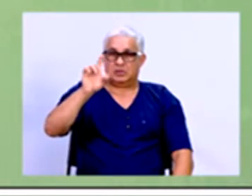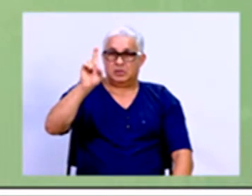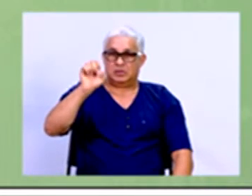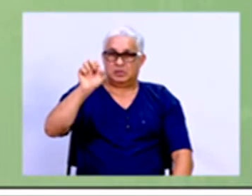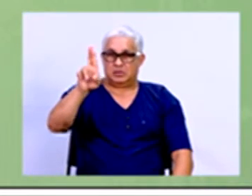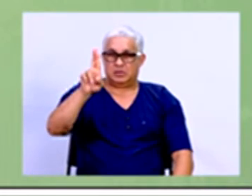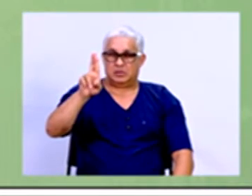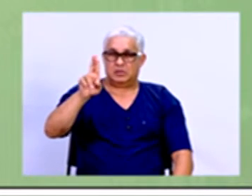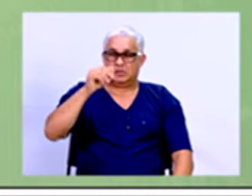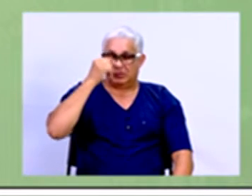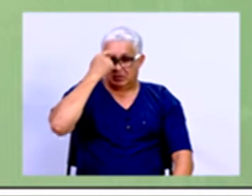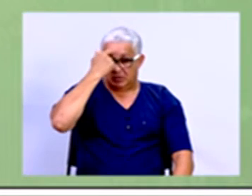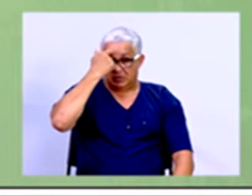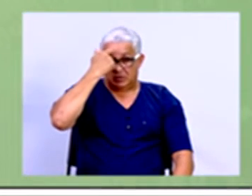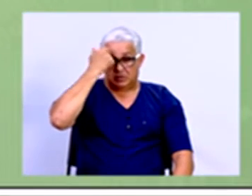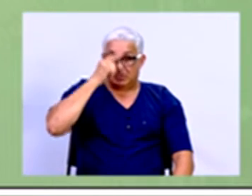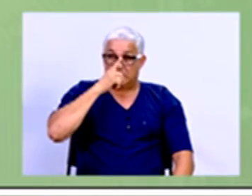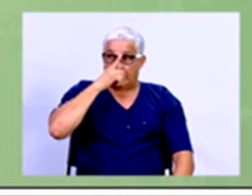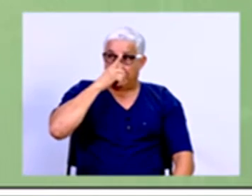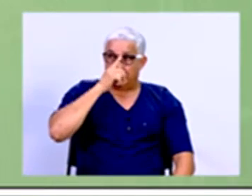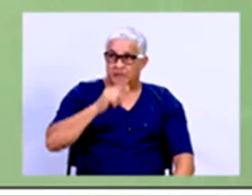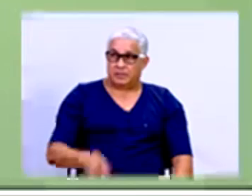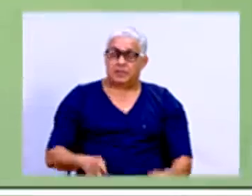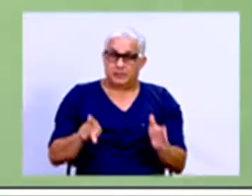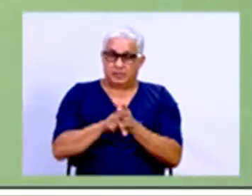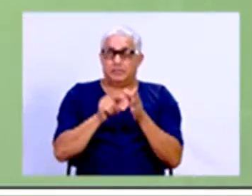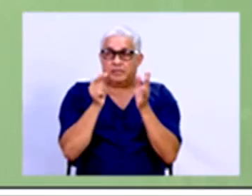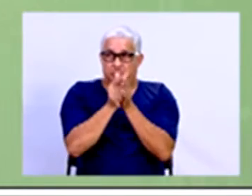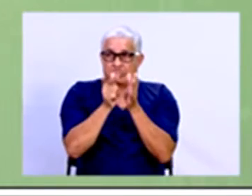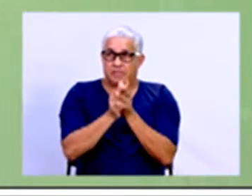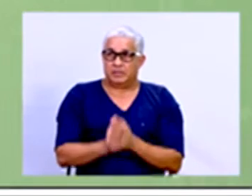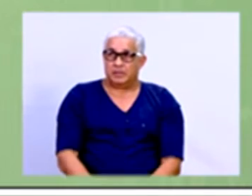o redirecionamento dessa página.